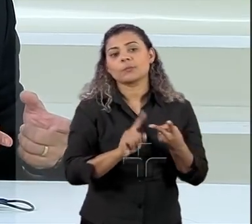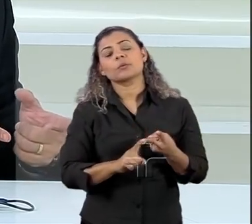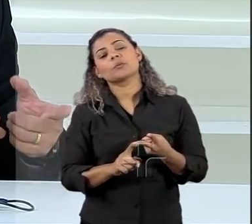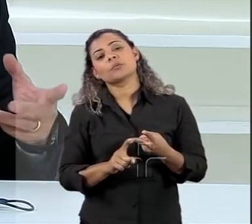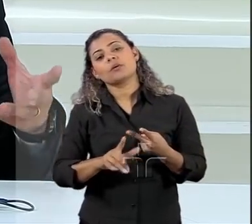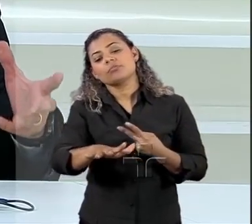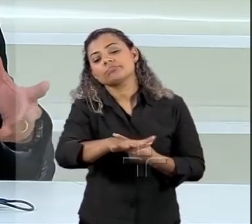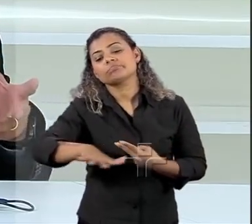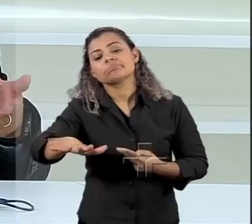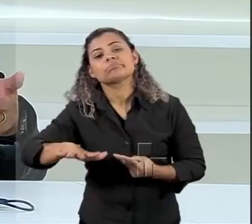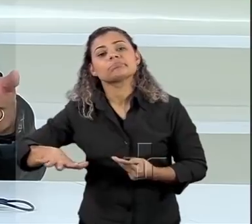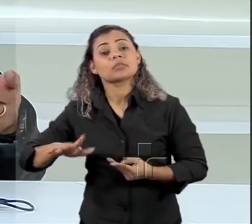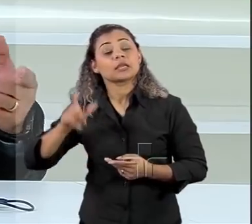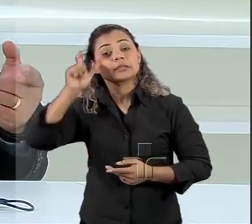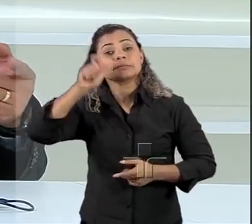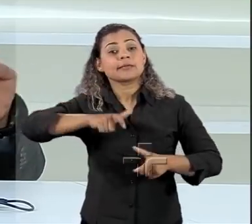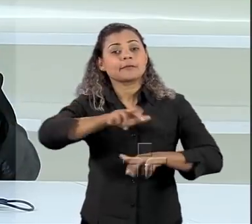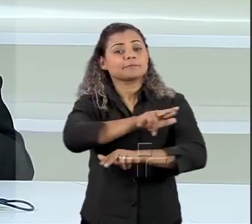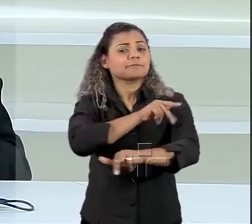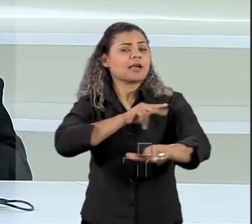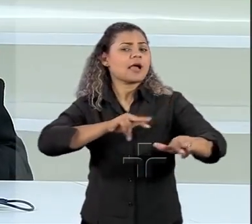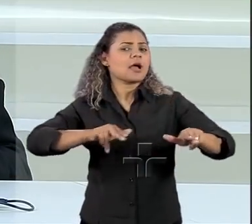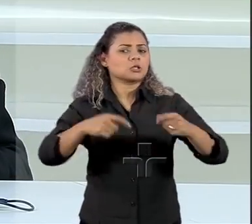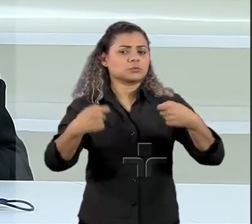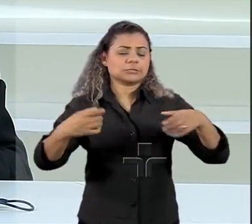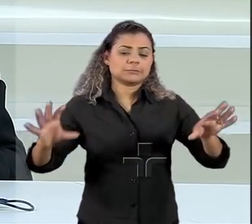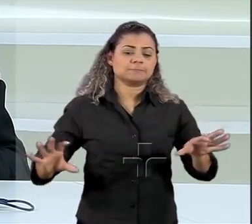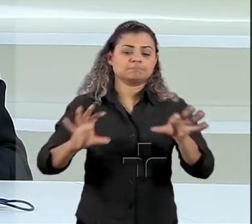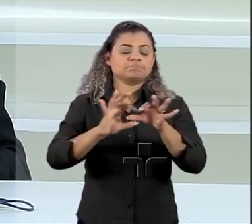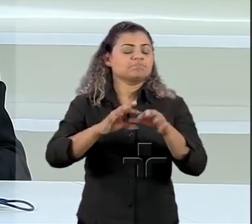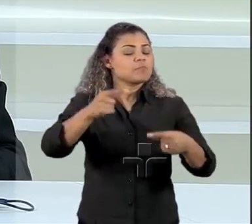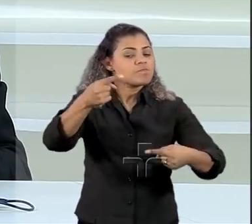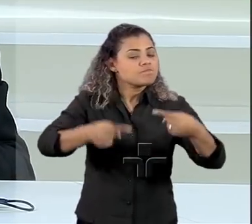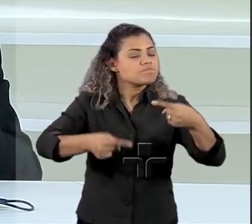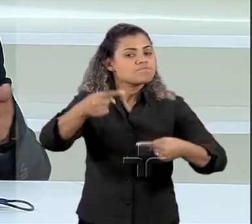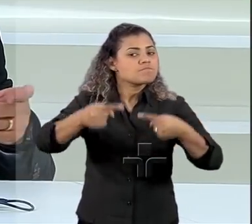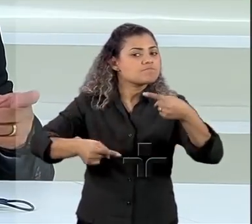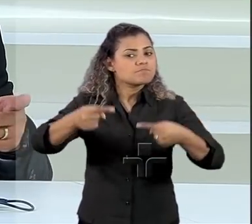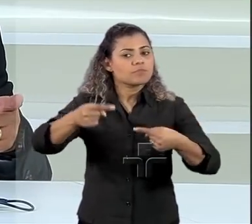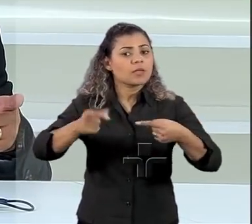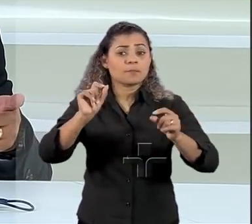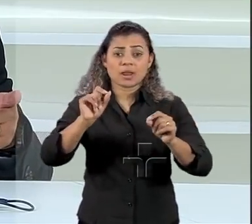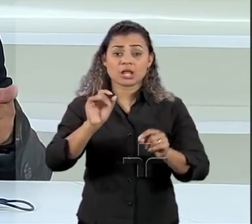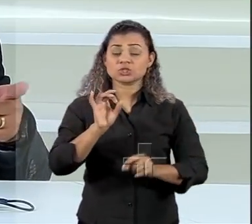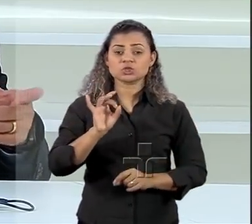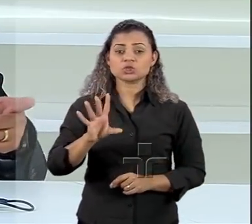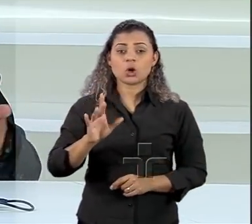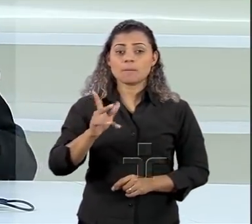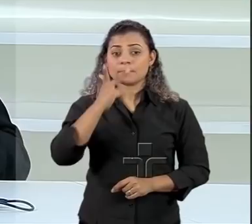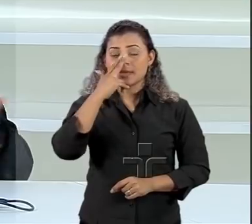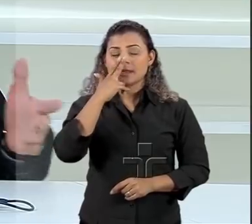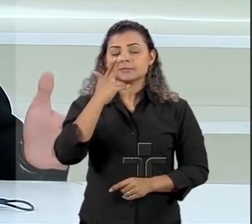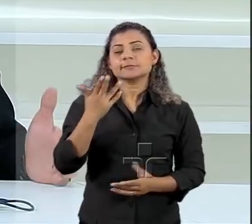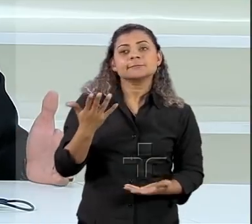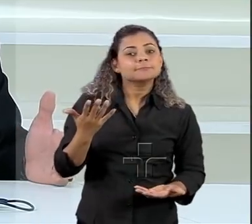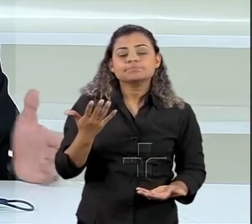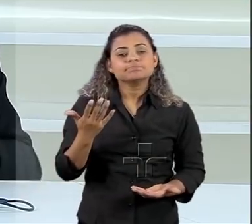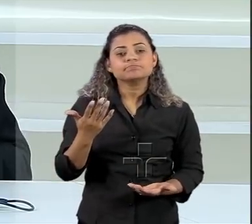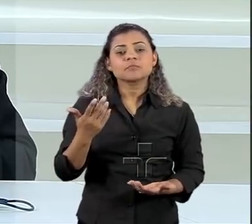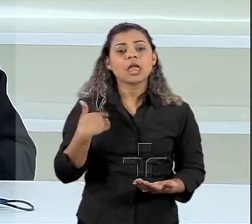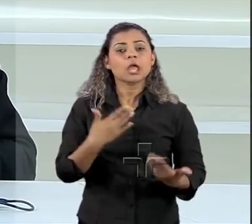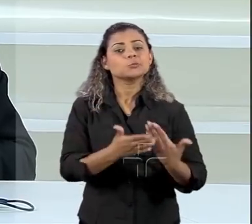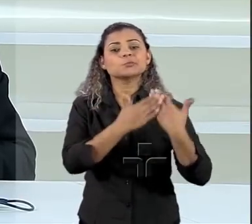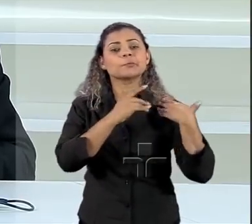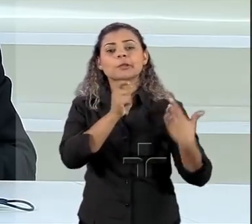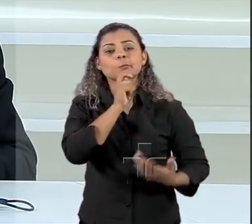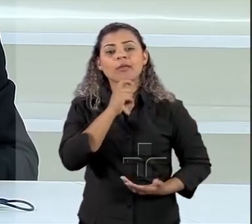diversos interesses e diversas situações para que essa abordagem não possa ser feita de forma aparentemente